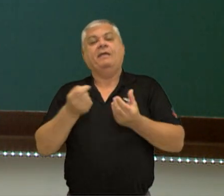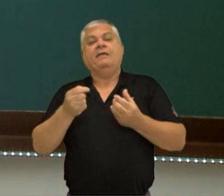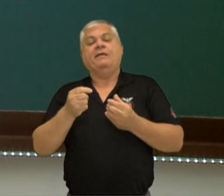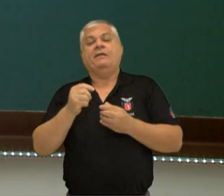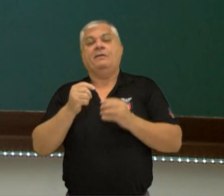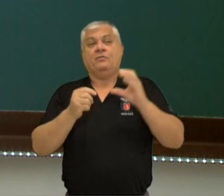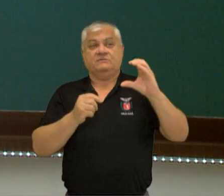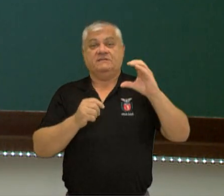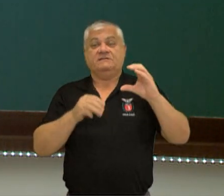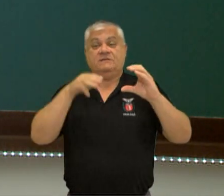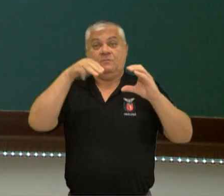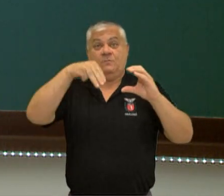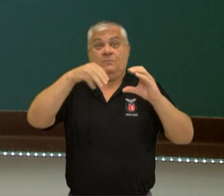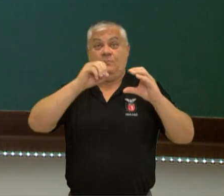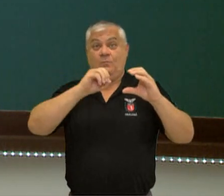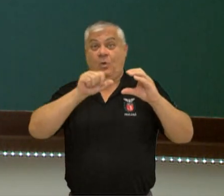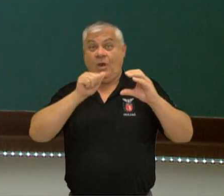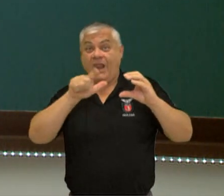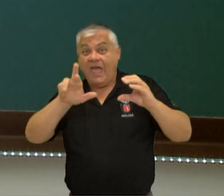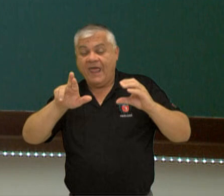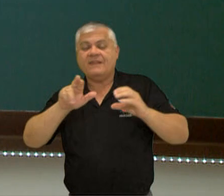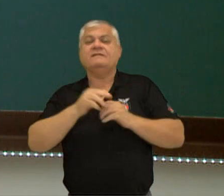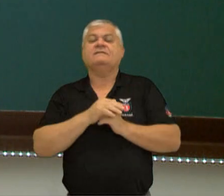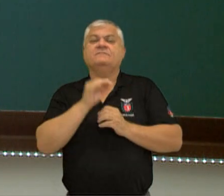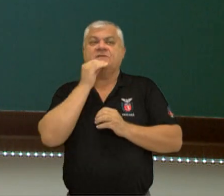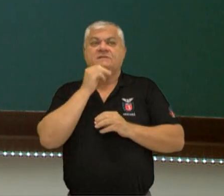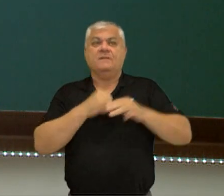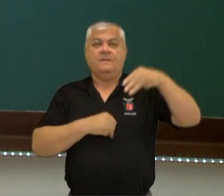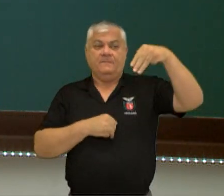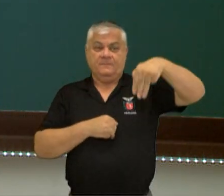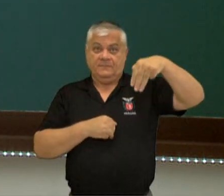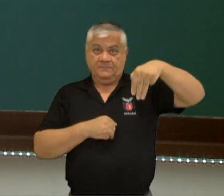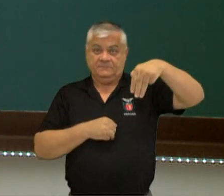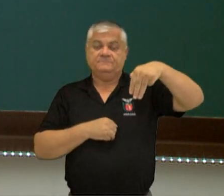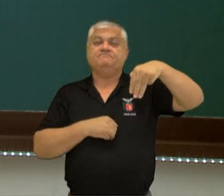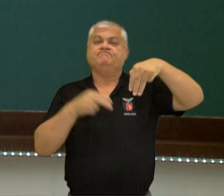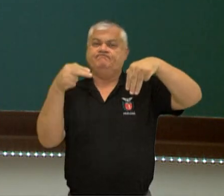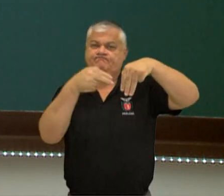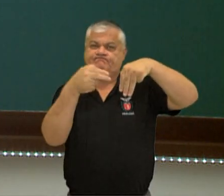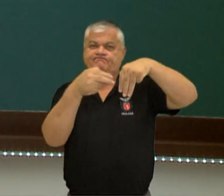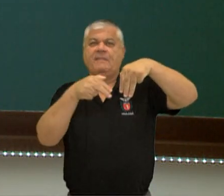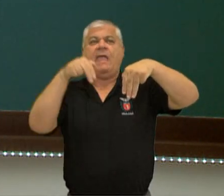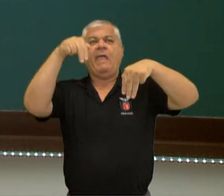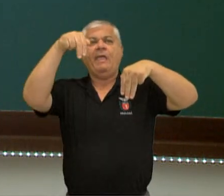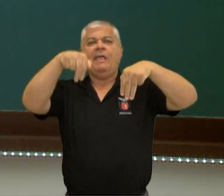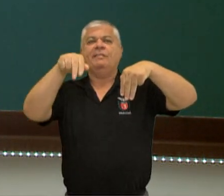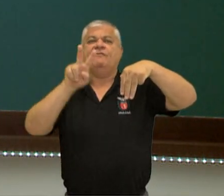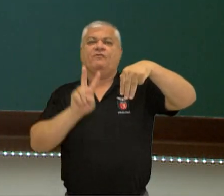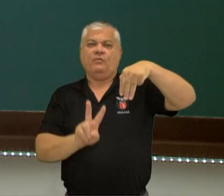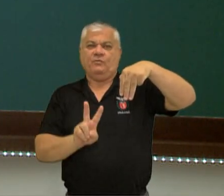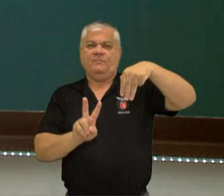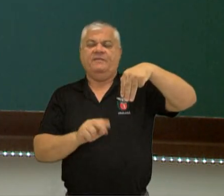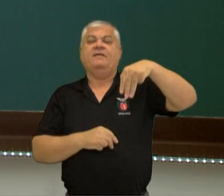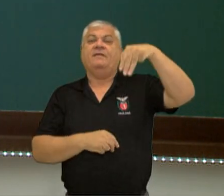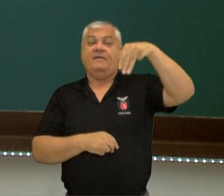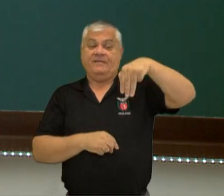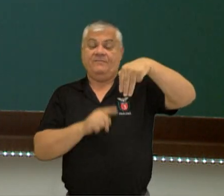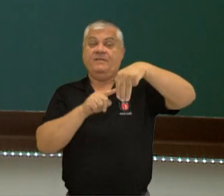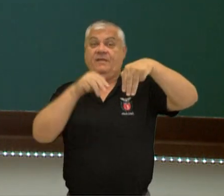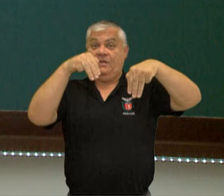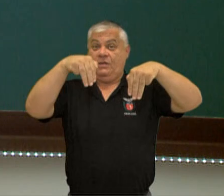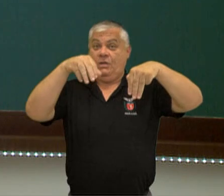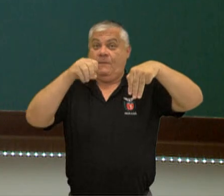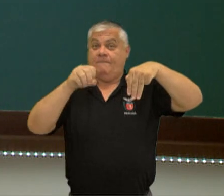relaciona a massa em mols com o volume em litros. Aí a fórmula é a seguinte: concentração molar, representado por M maiúsculo,